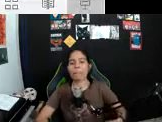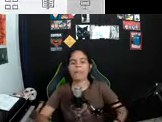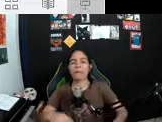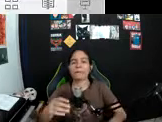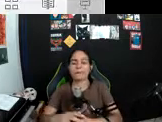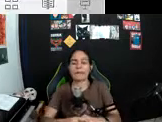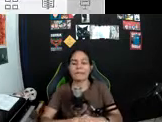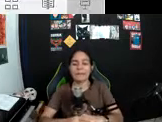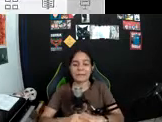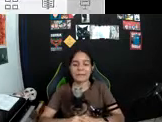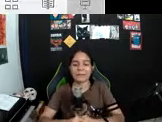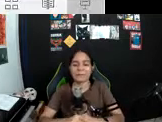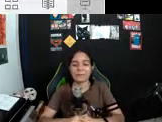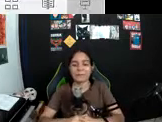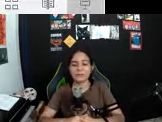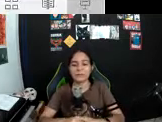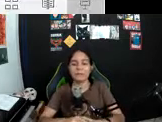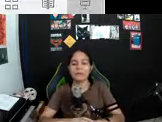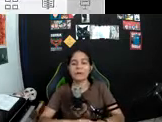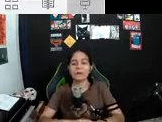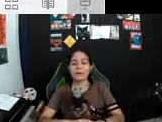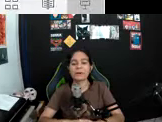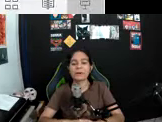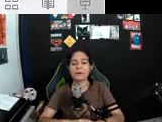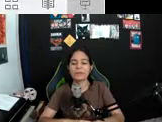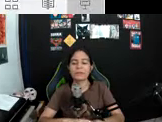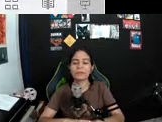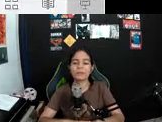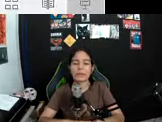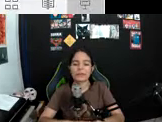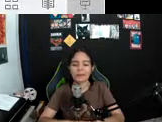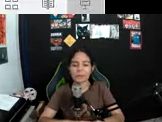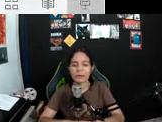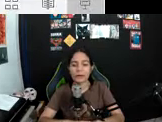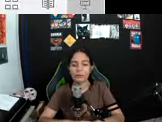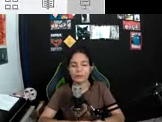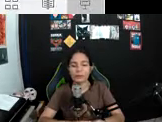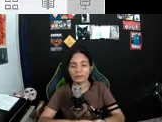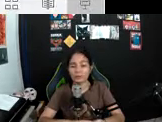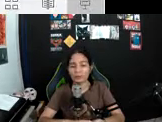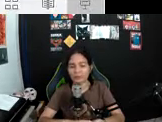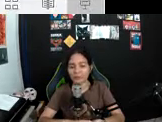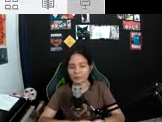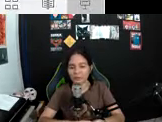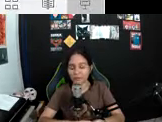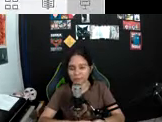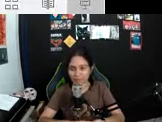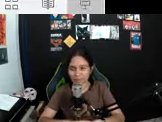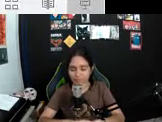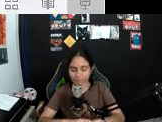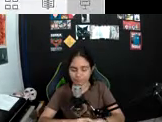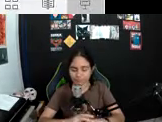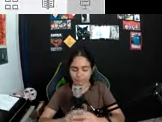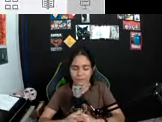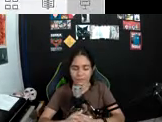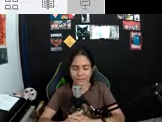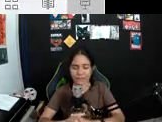tá? Ela vai fixar parâmetros para evitar o apelo ao sensacionalismo e à autopromoção de profissionais de